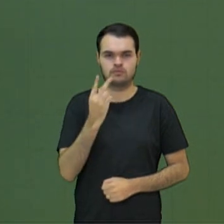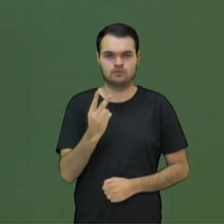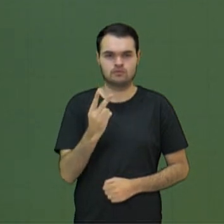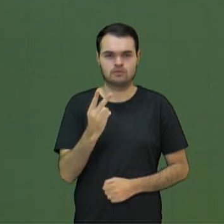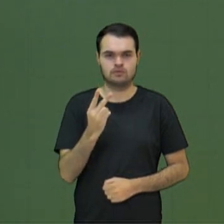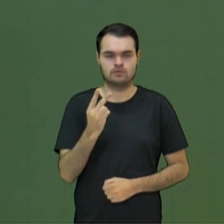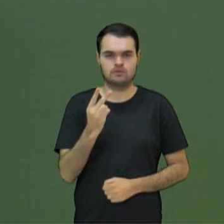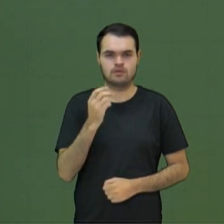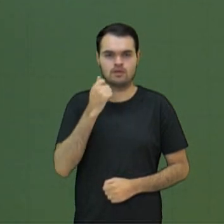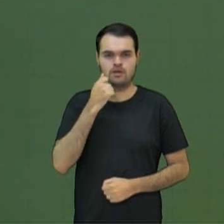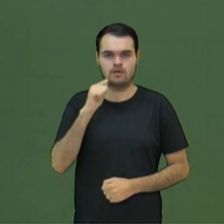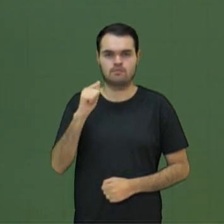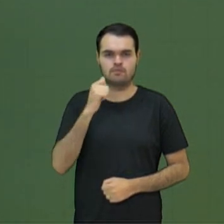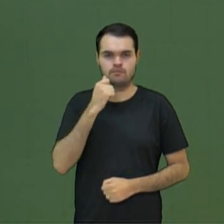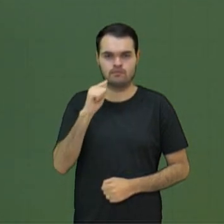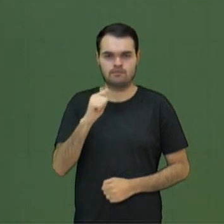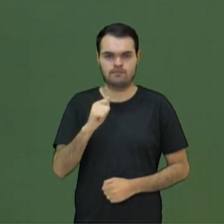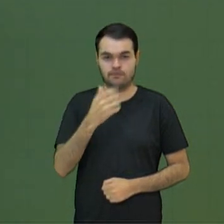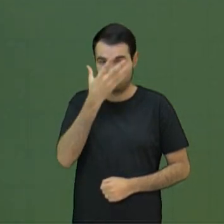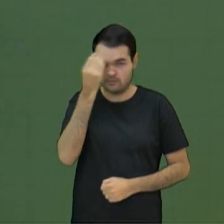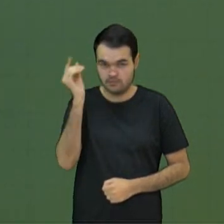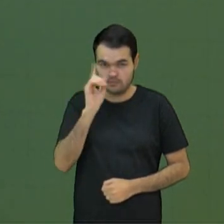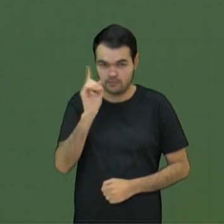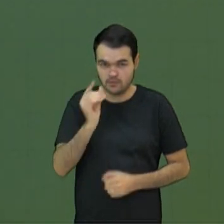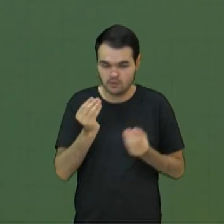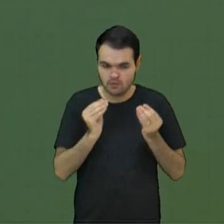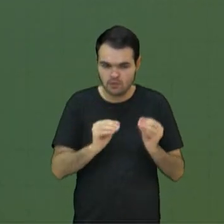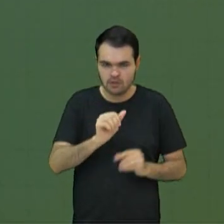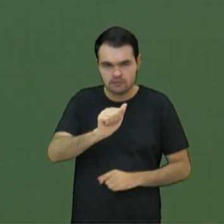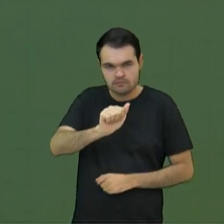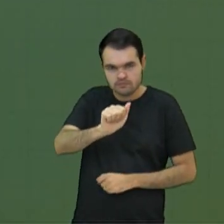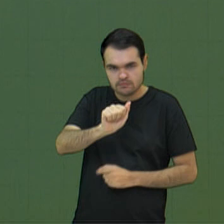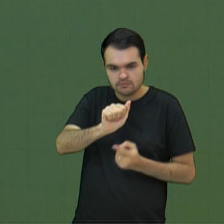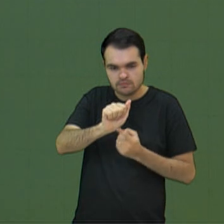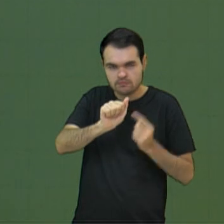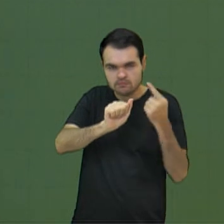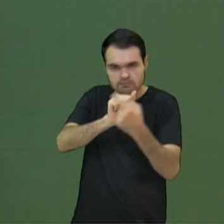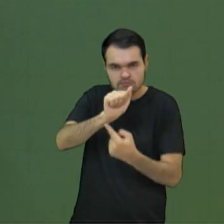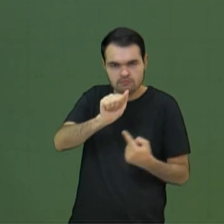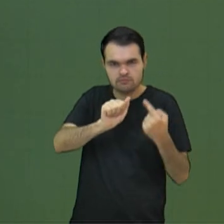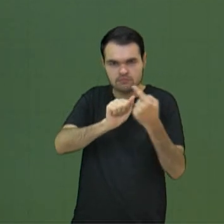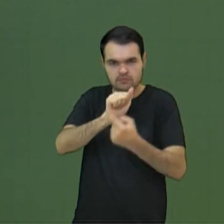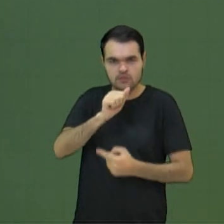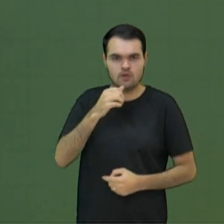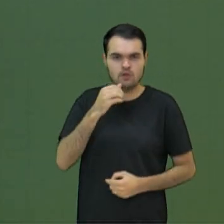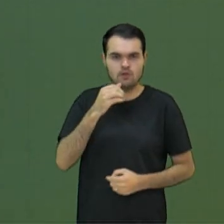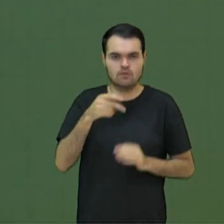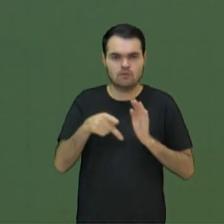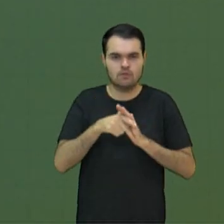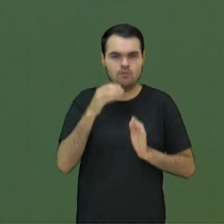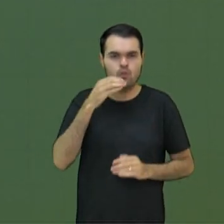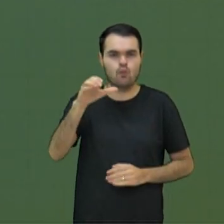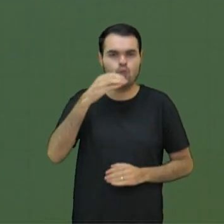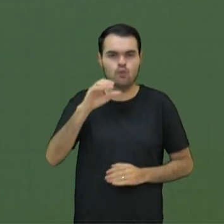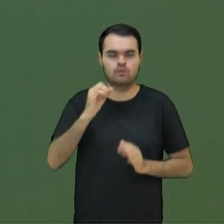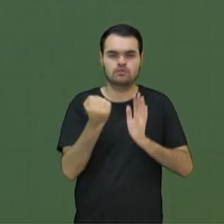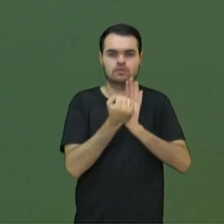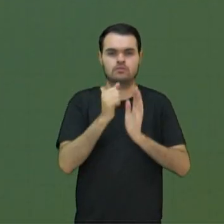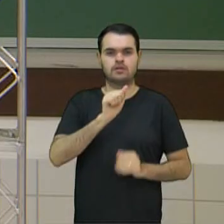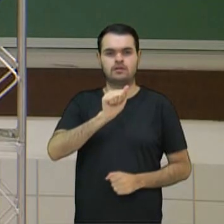0,2 amperes. Não esqueçam assim do símbolo, né, da corrente elétrica, que é o amperes.